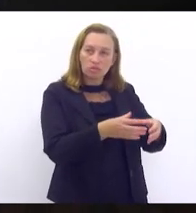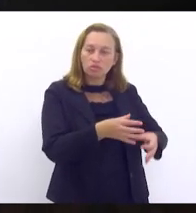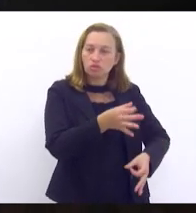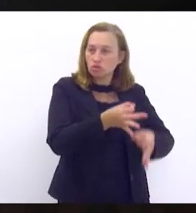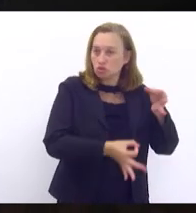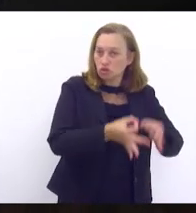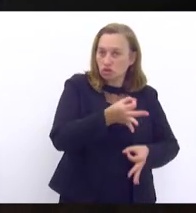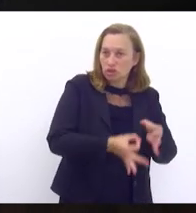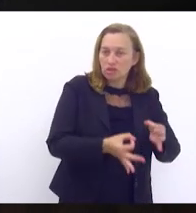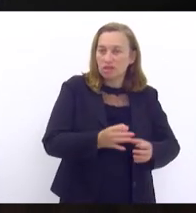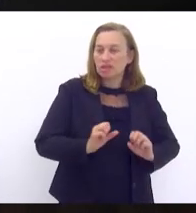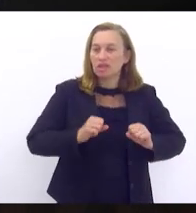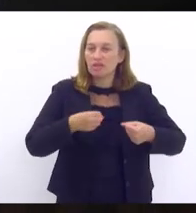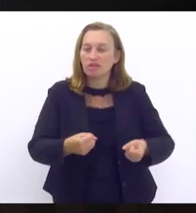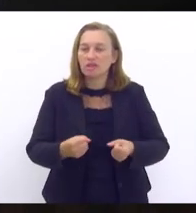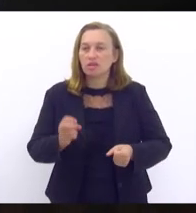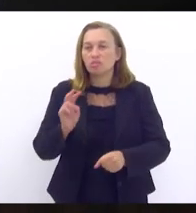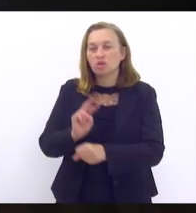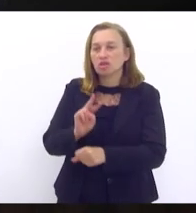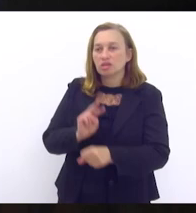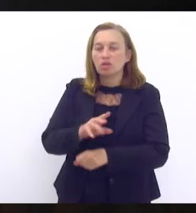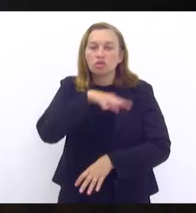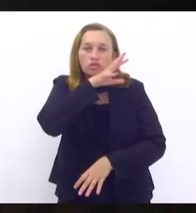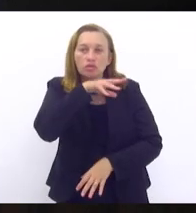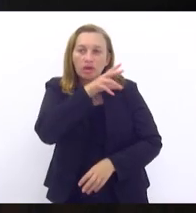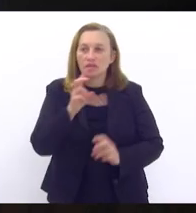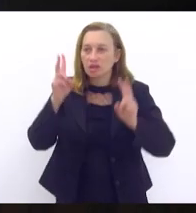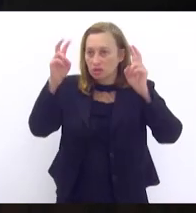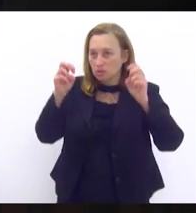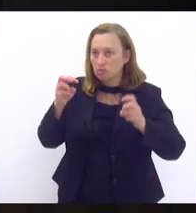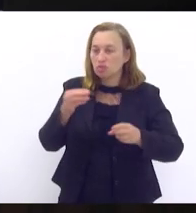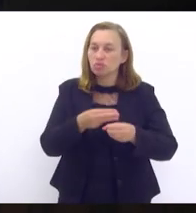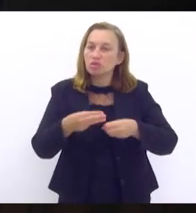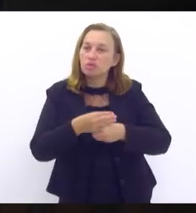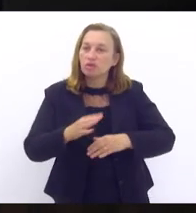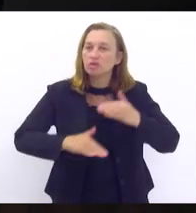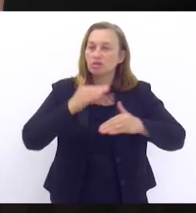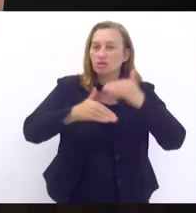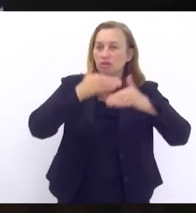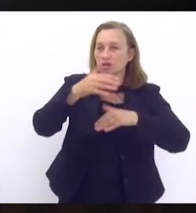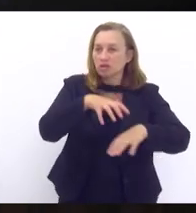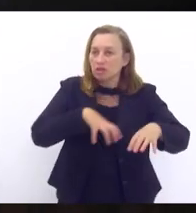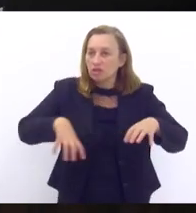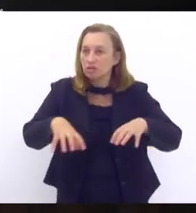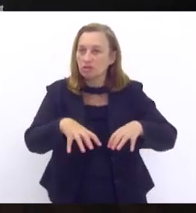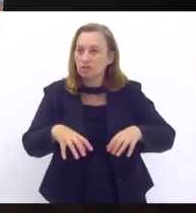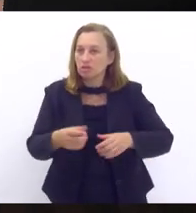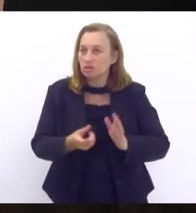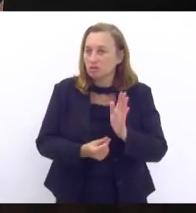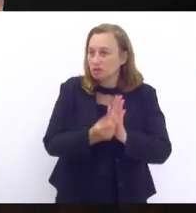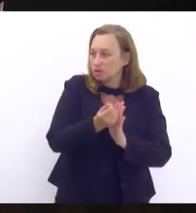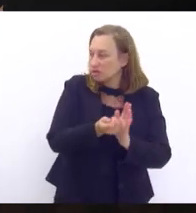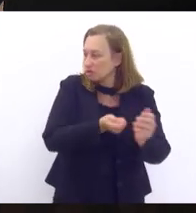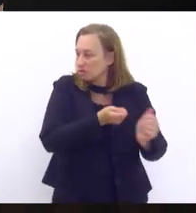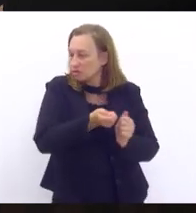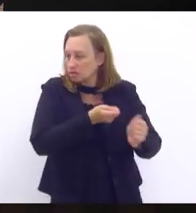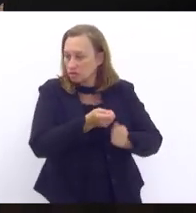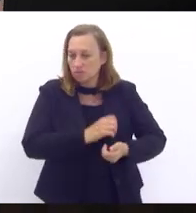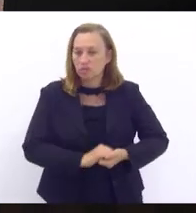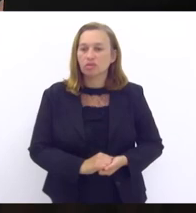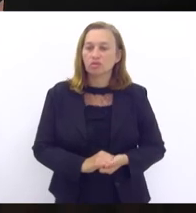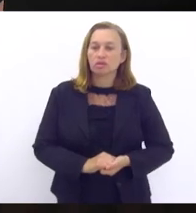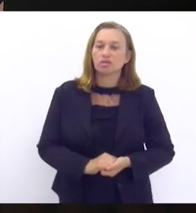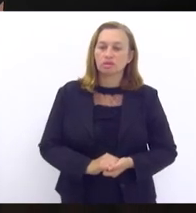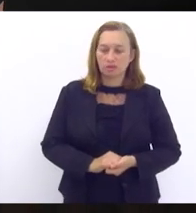Justiça, de Defesa e Proteção dos Animais, de Assuntos Municipais de Desenvolvimento Regional e de Orçamento, Finanças, Fiscalização Financeira